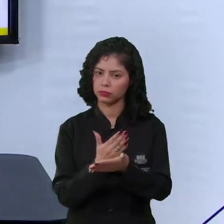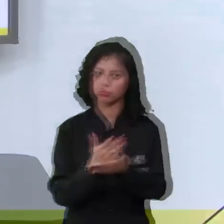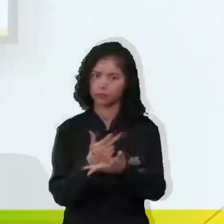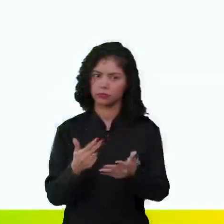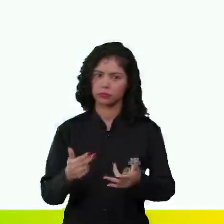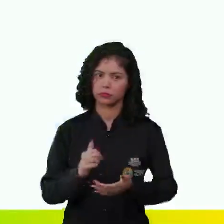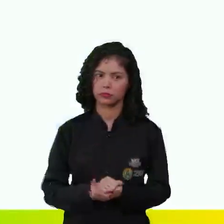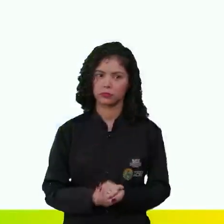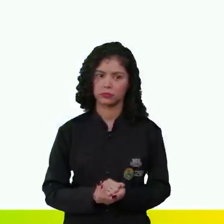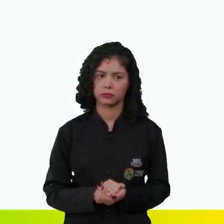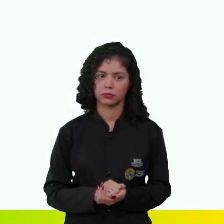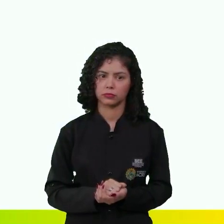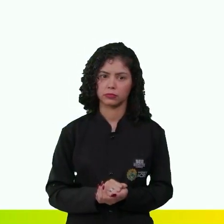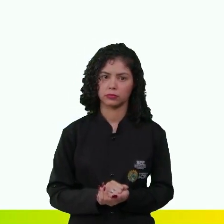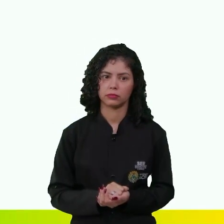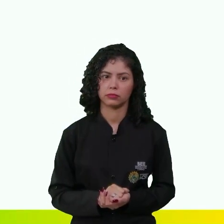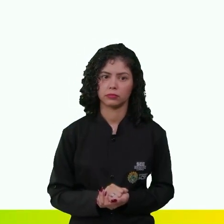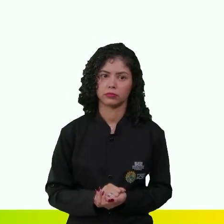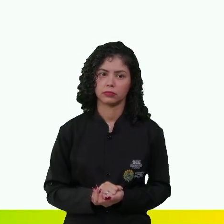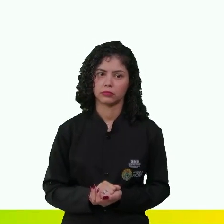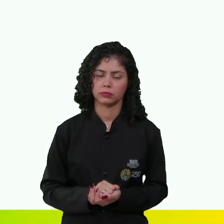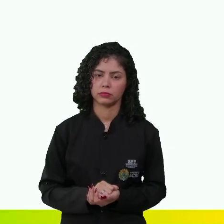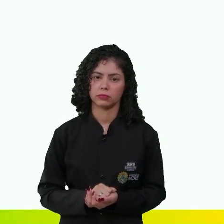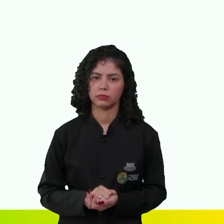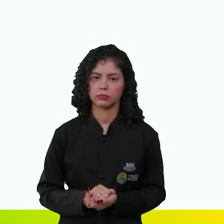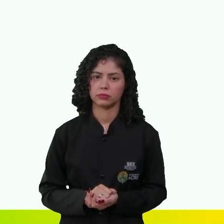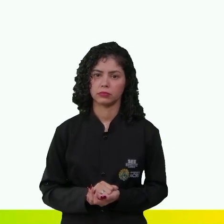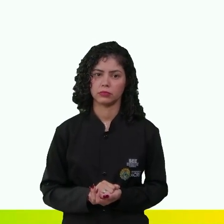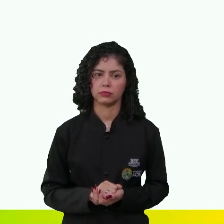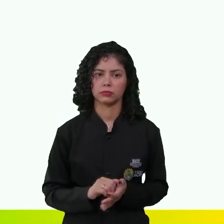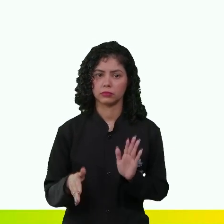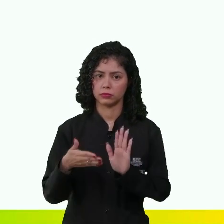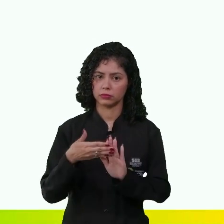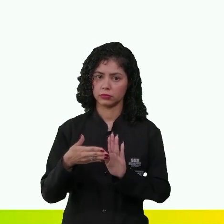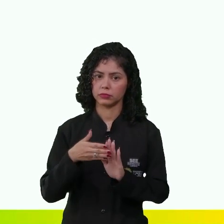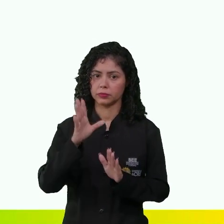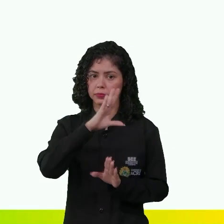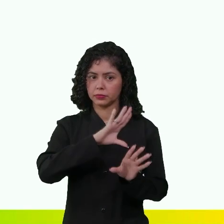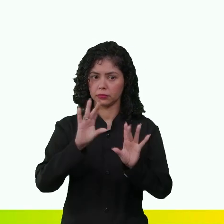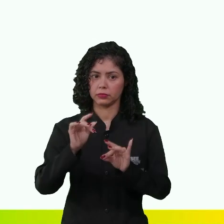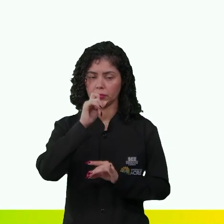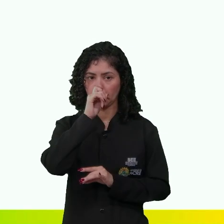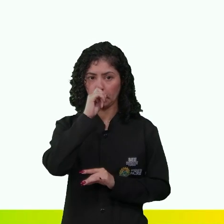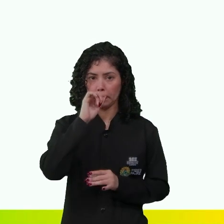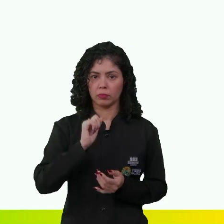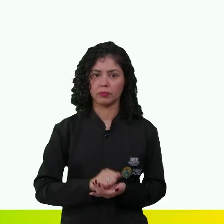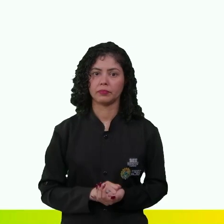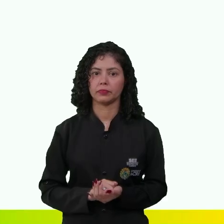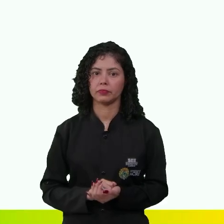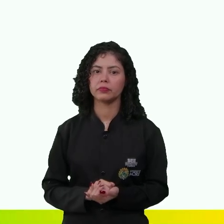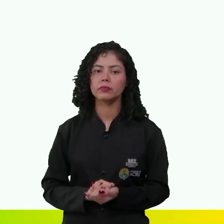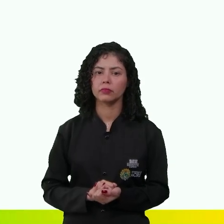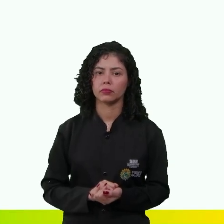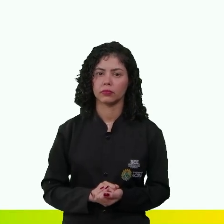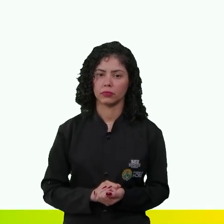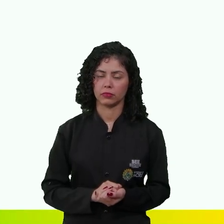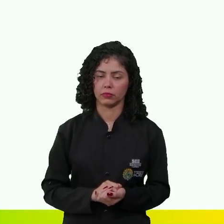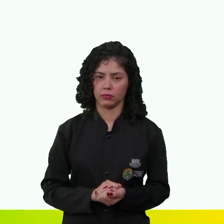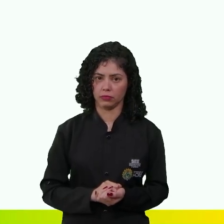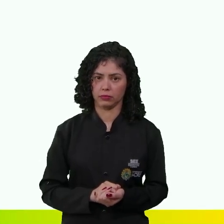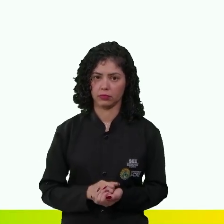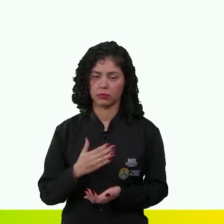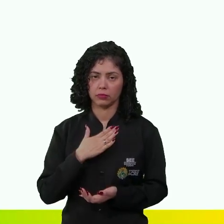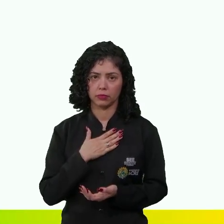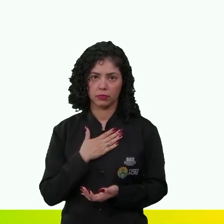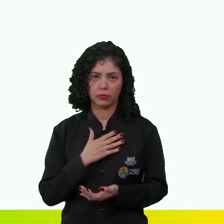que é basicamente isso, ó. Tenho conhecimento de si, da autodomínio, minha proposta é através do conhecimento, autodomínio, chego à forma, a